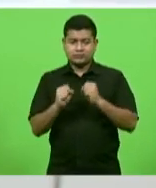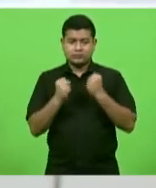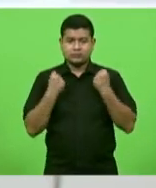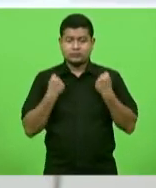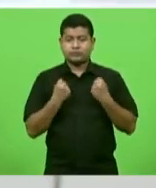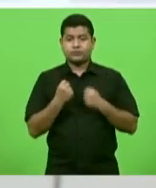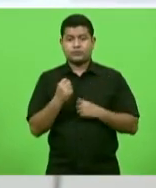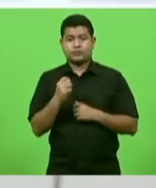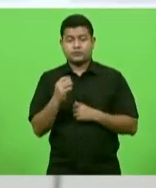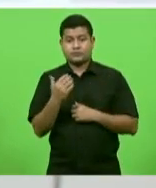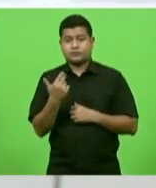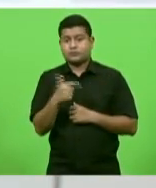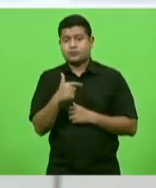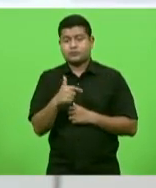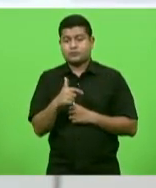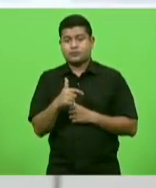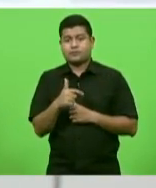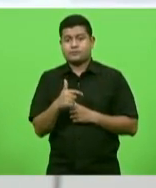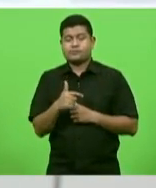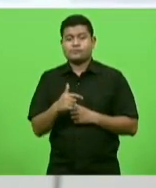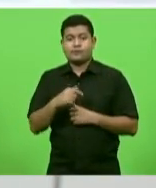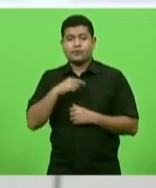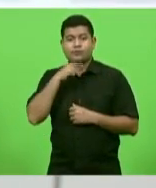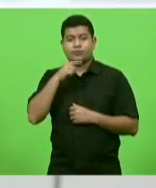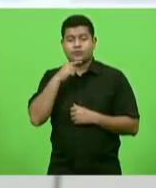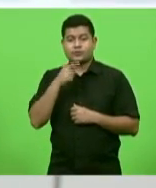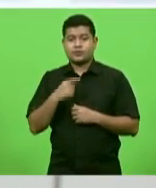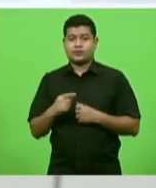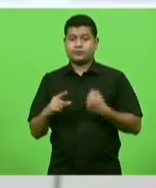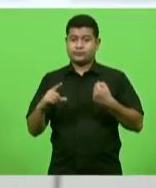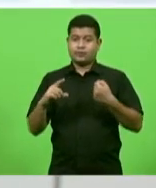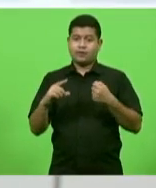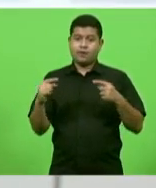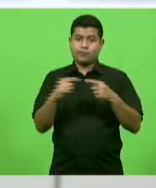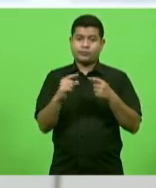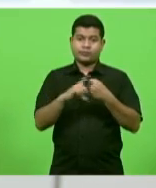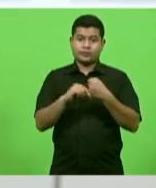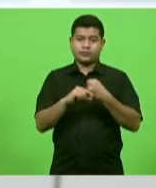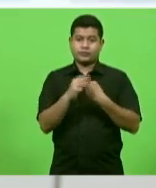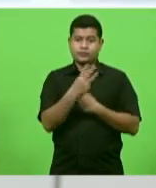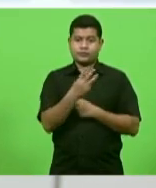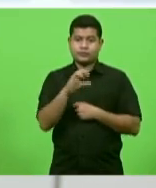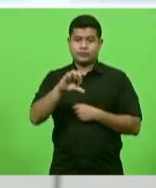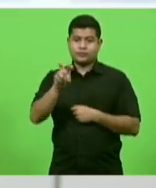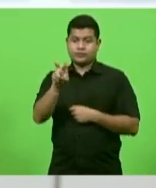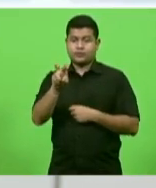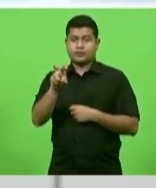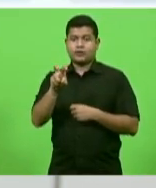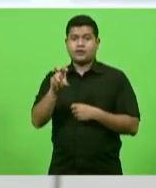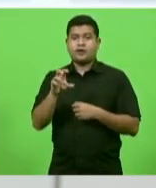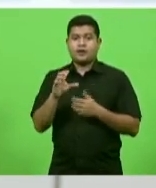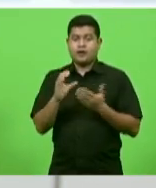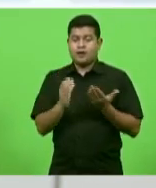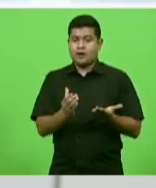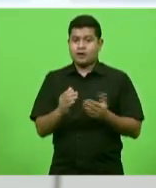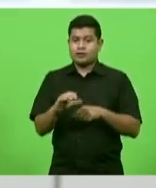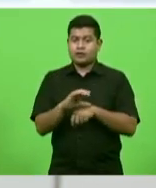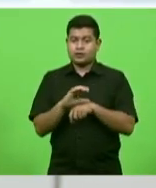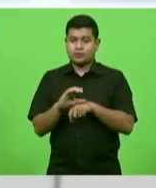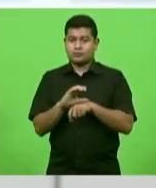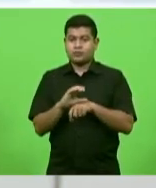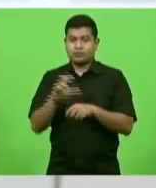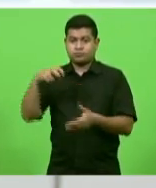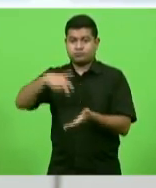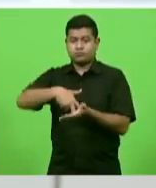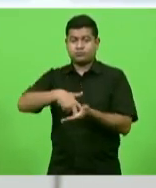o prosseguimento da Acil com fulcro no artigo 395 do Código de Processo Penal sob Pena de